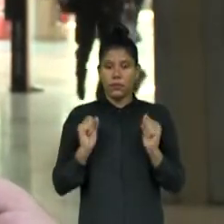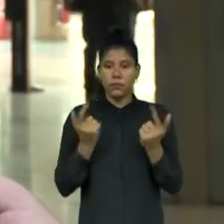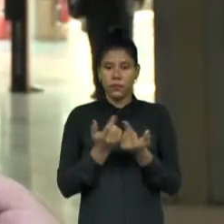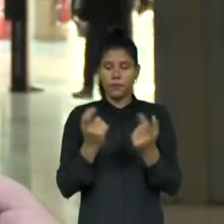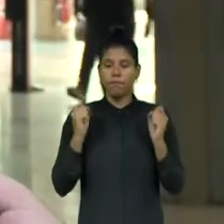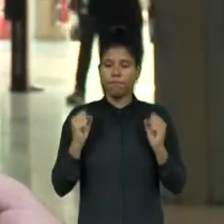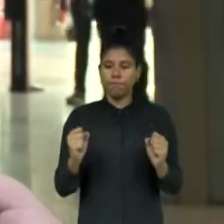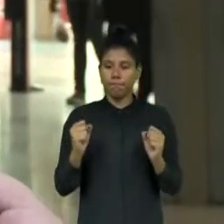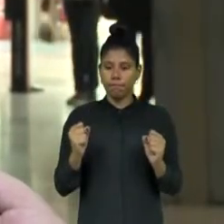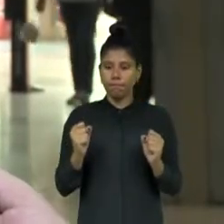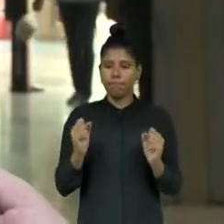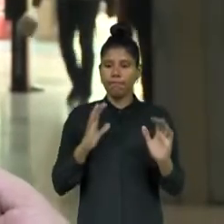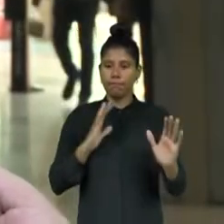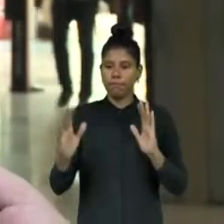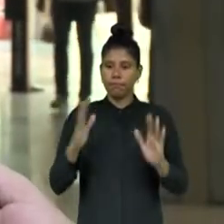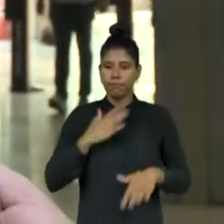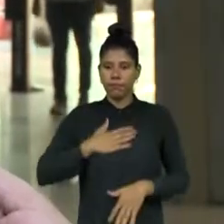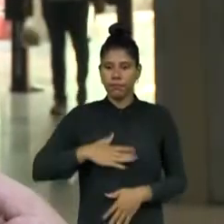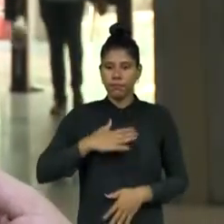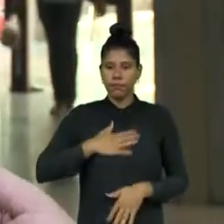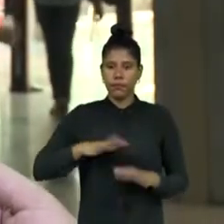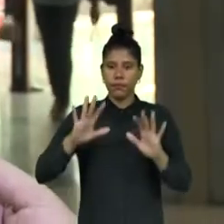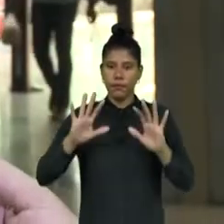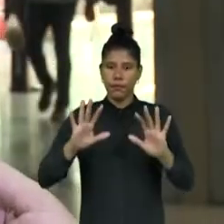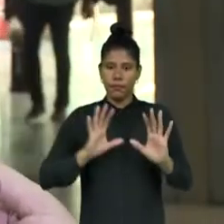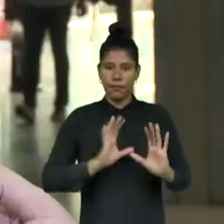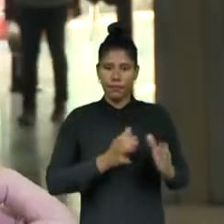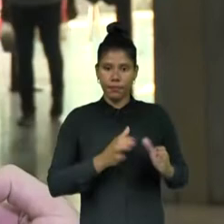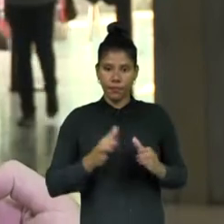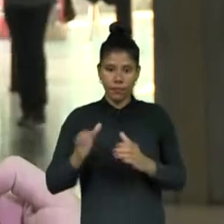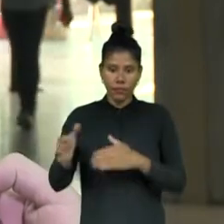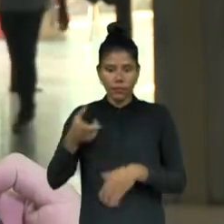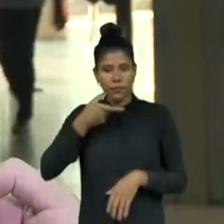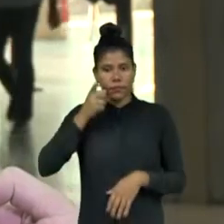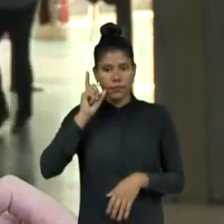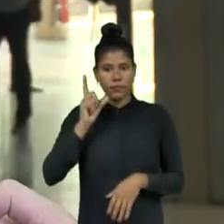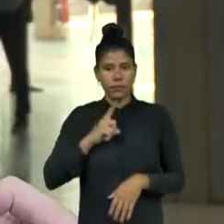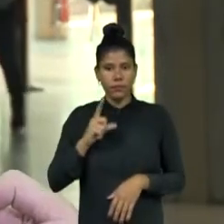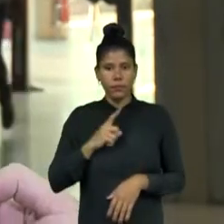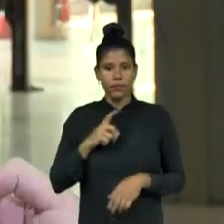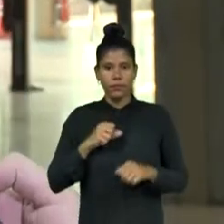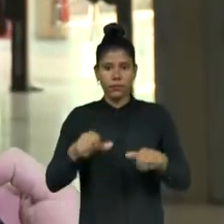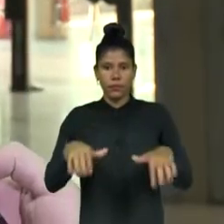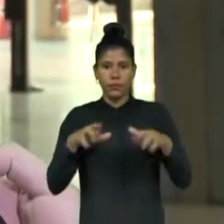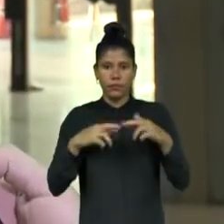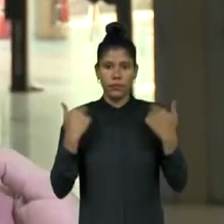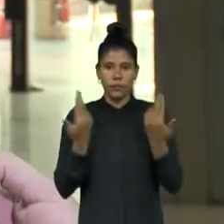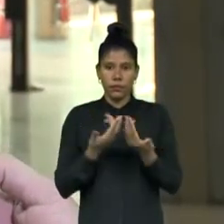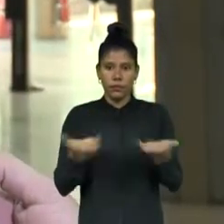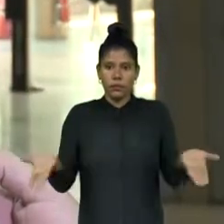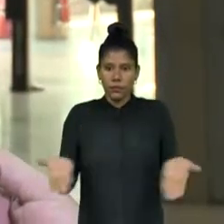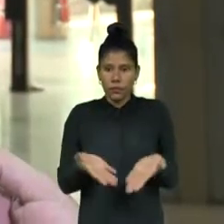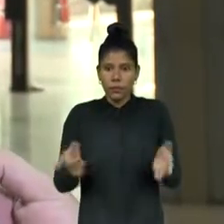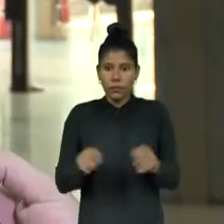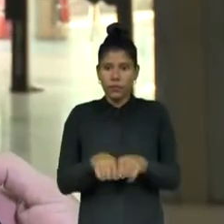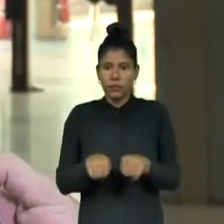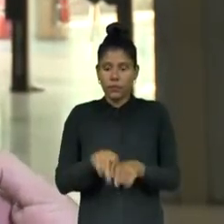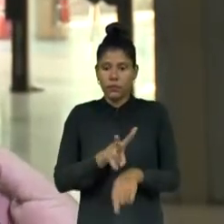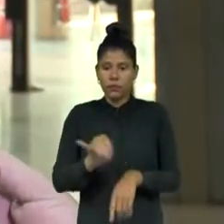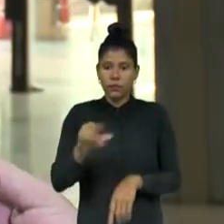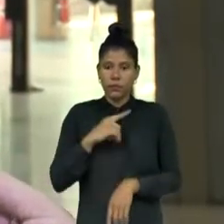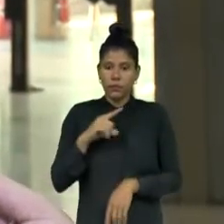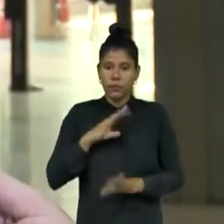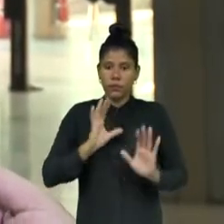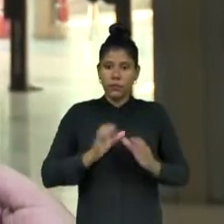entra nesse período de recesso. Mas as comissões, né, ontem nós tivemos sessão plenária, hoje também teremos votação, as comissões ontem